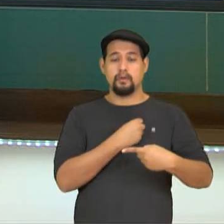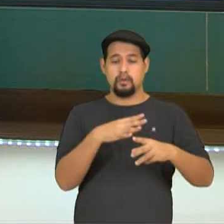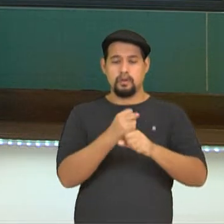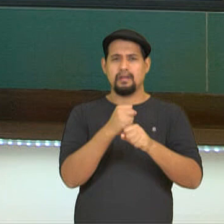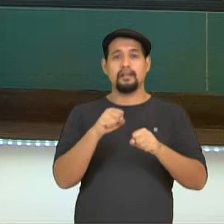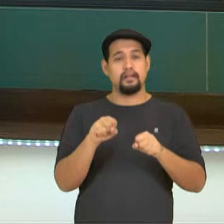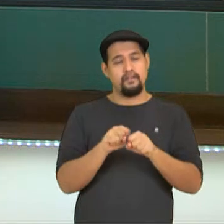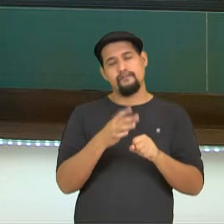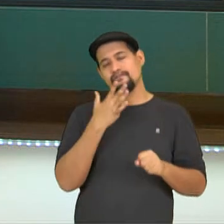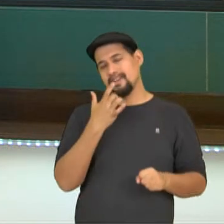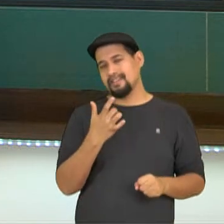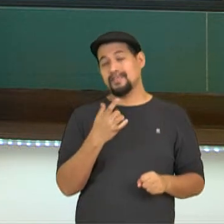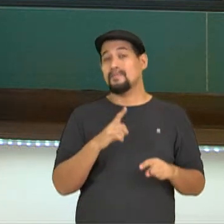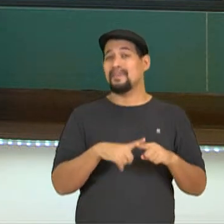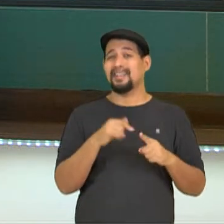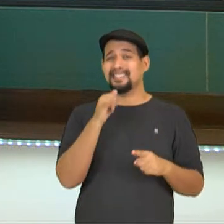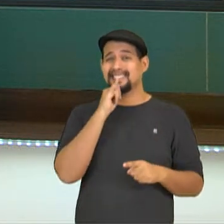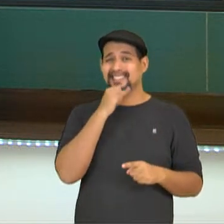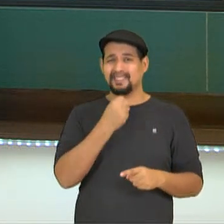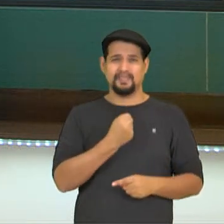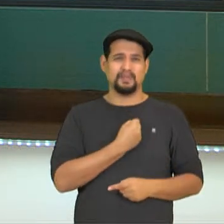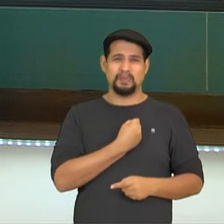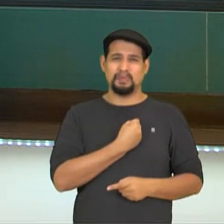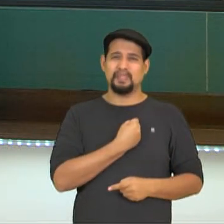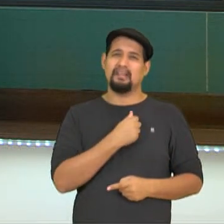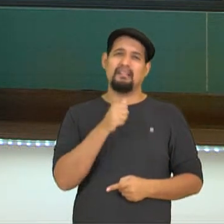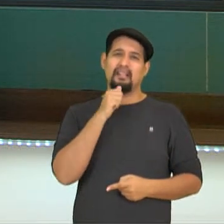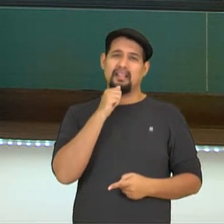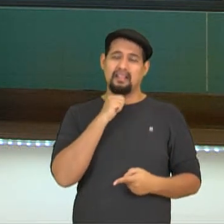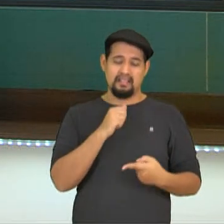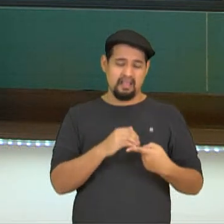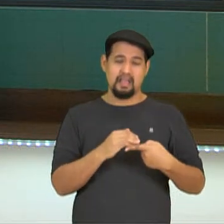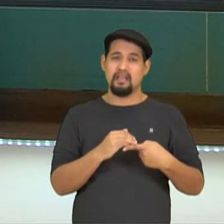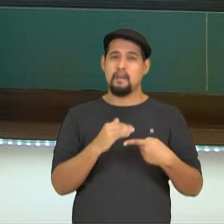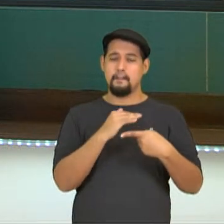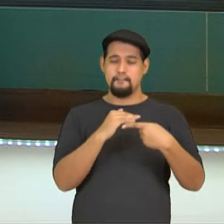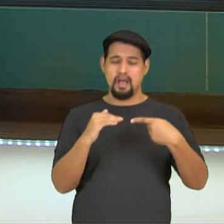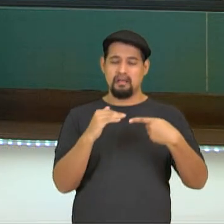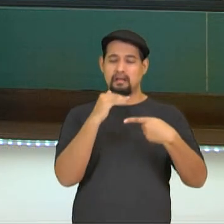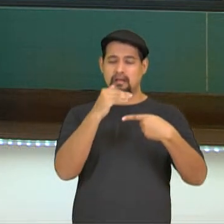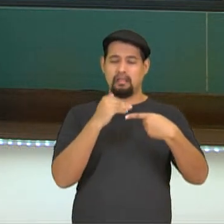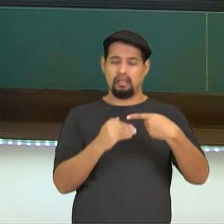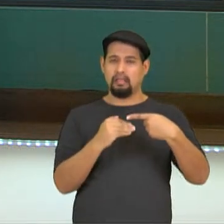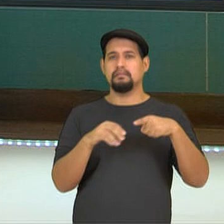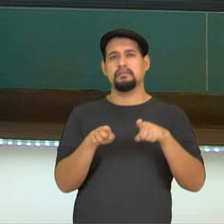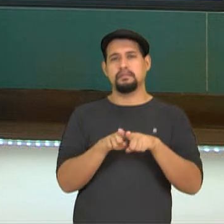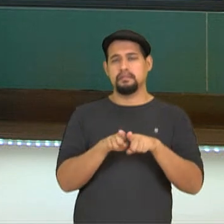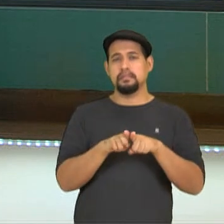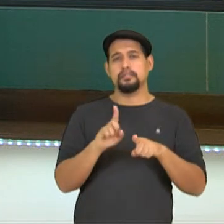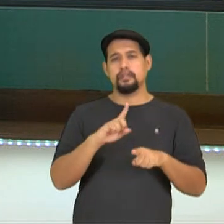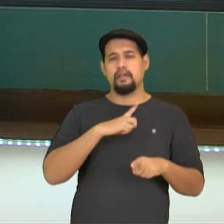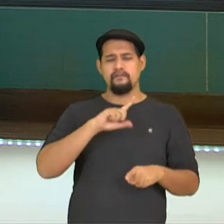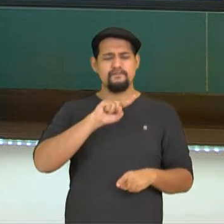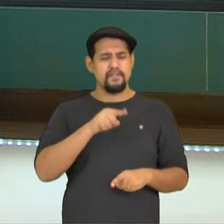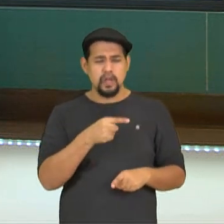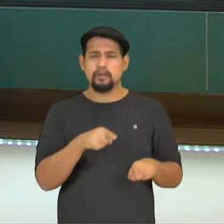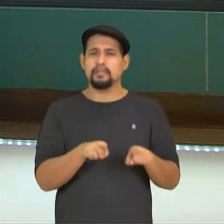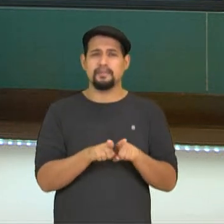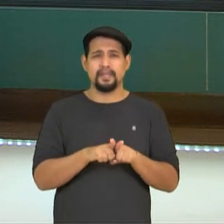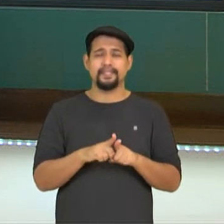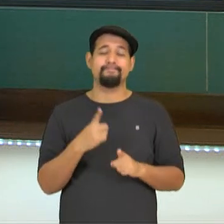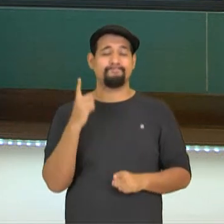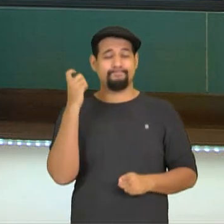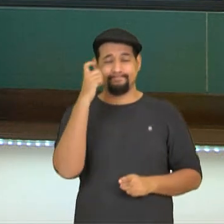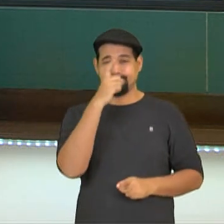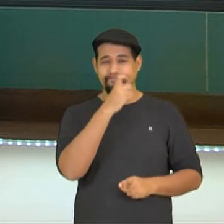fica um pouco mais fácil. Agora, quando o número, né, ele é racional, ele é um número decimal, né, com vírgula, aí fica um pouquinho